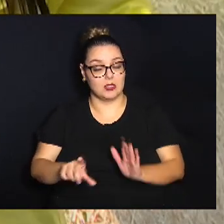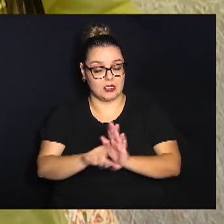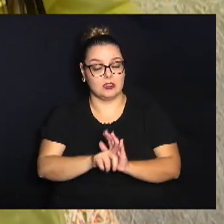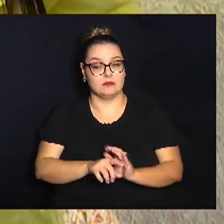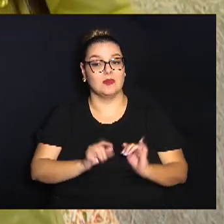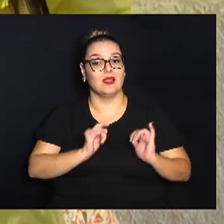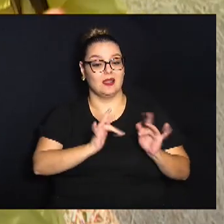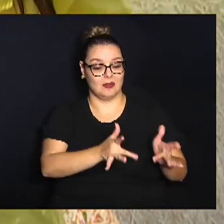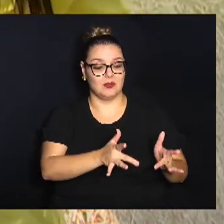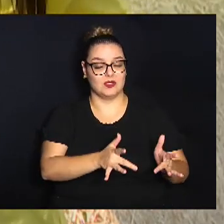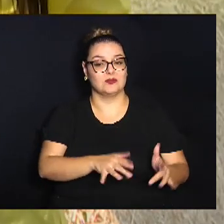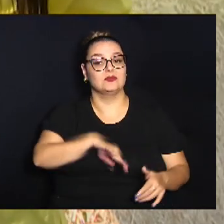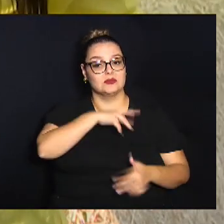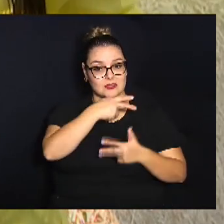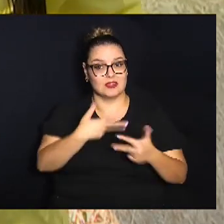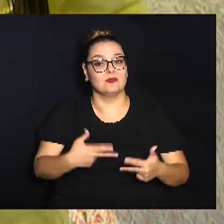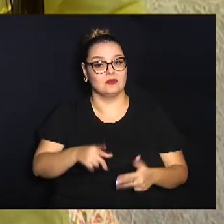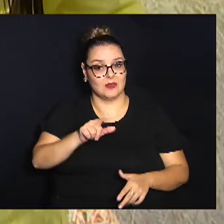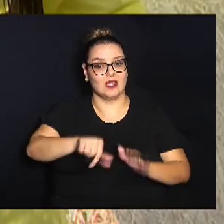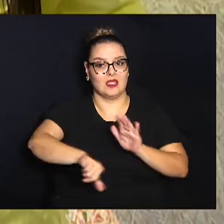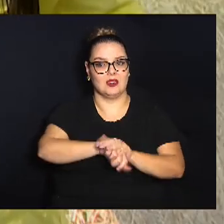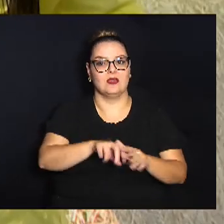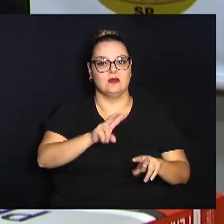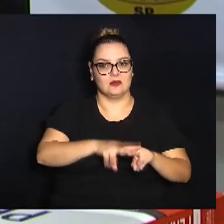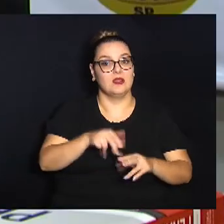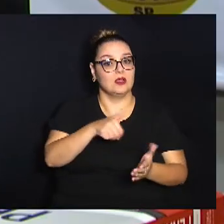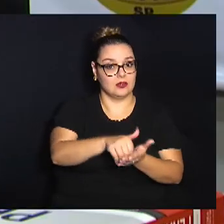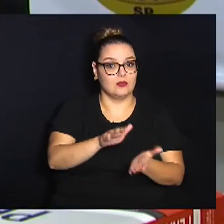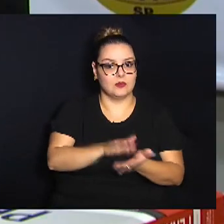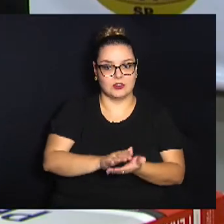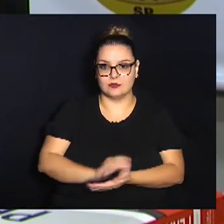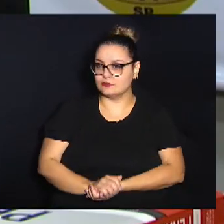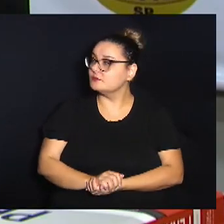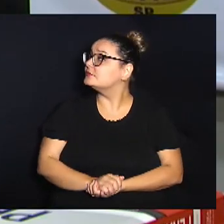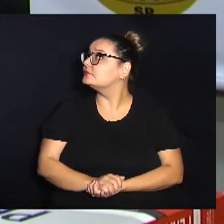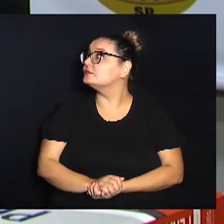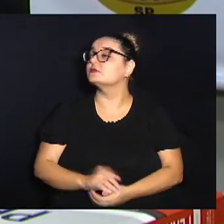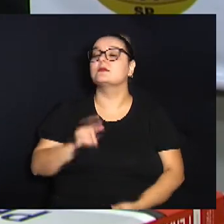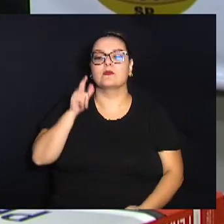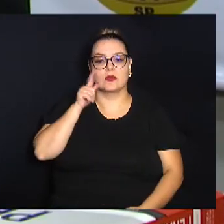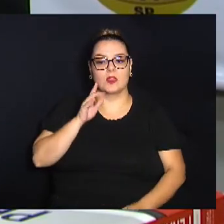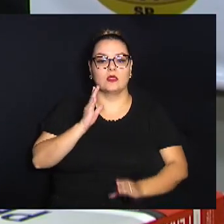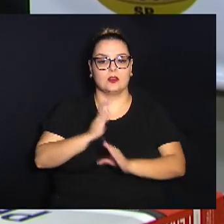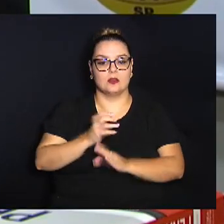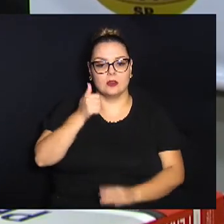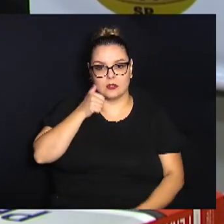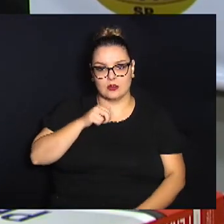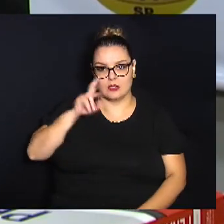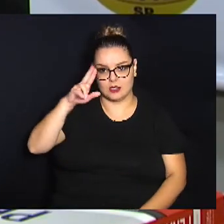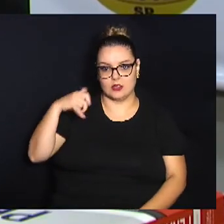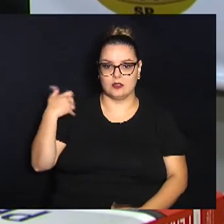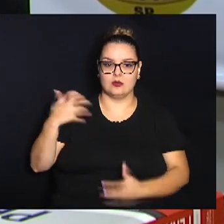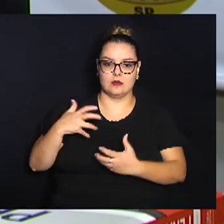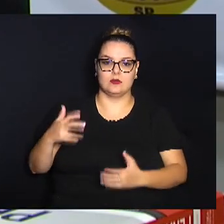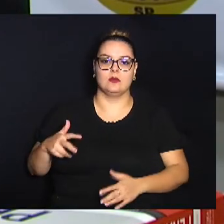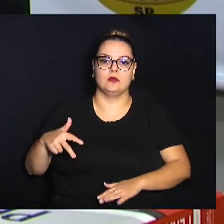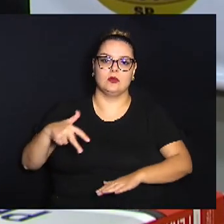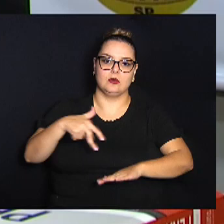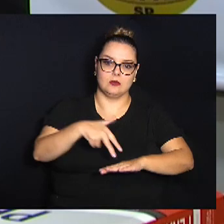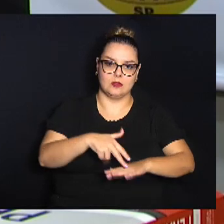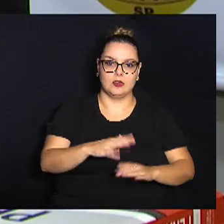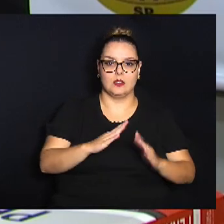é crime, com pena de prisão e multa. Conseguimos encontrar essa senhora, ela foi intimada, compareceu à